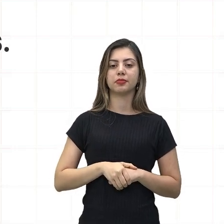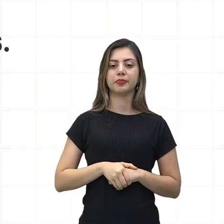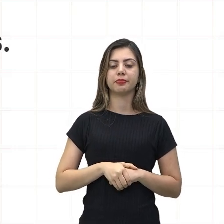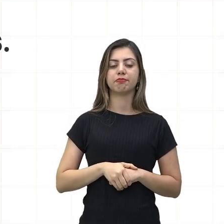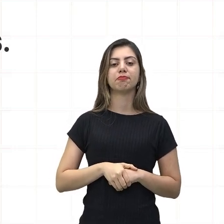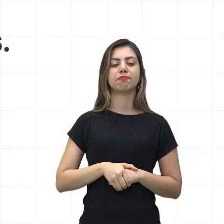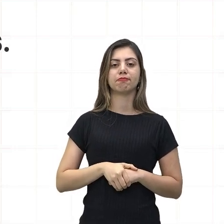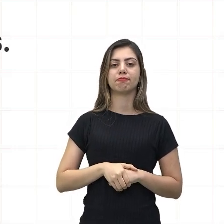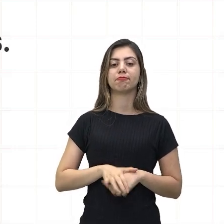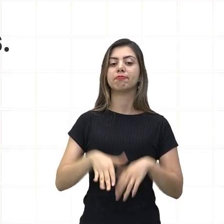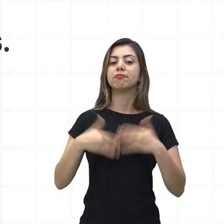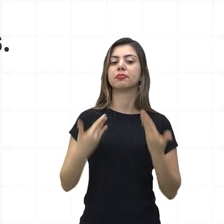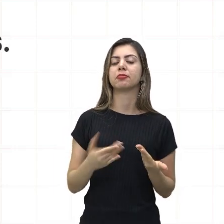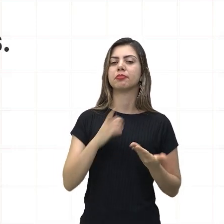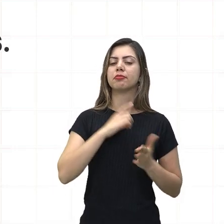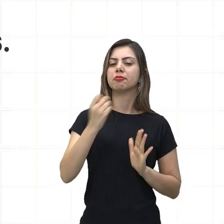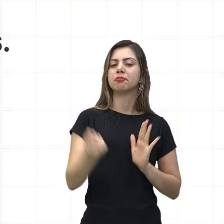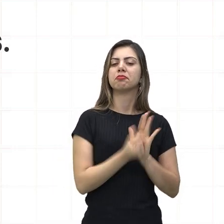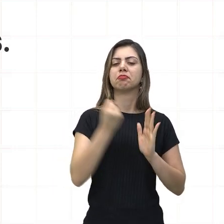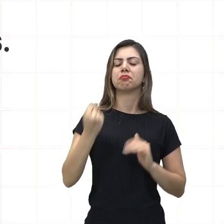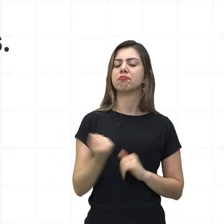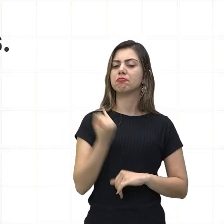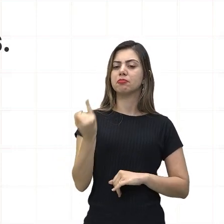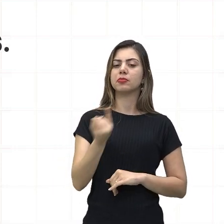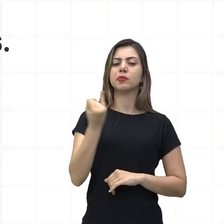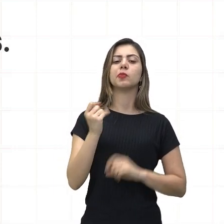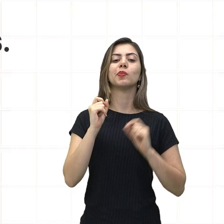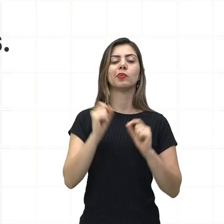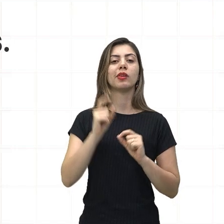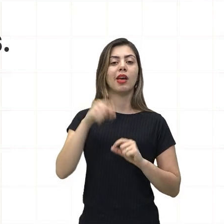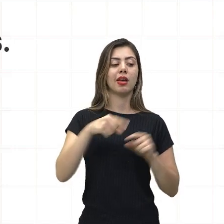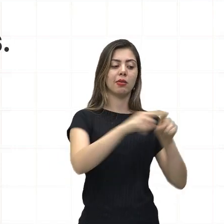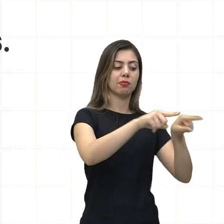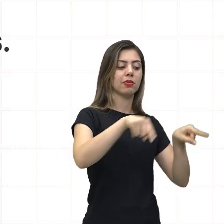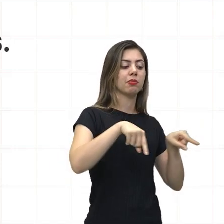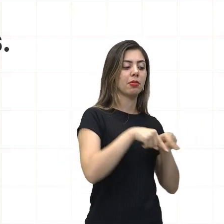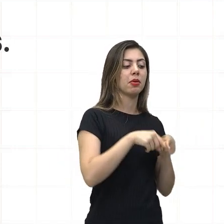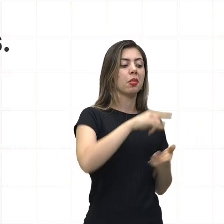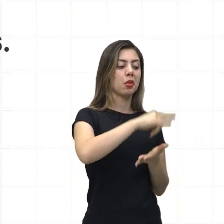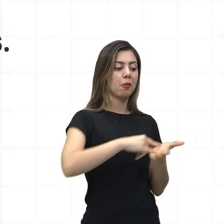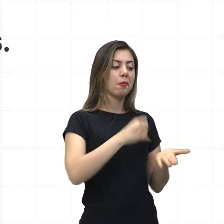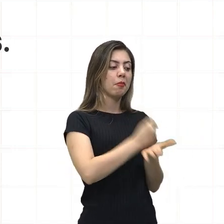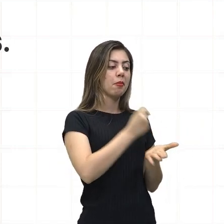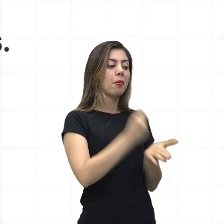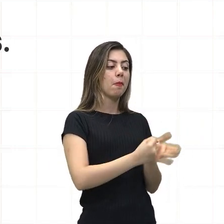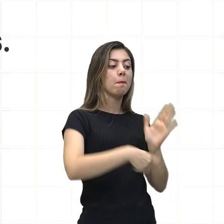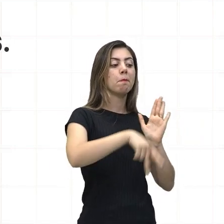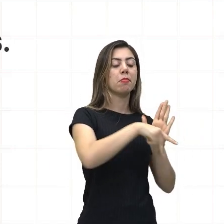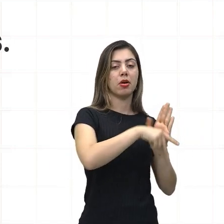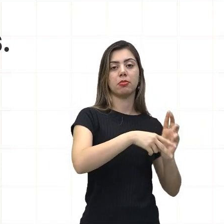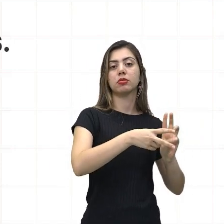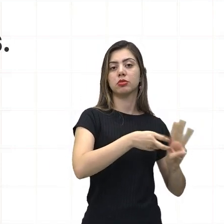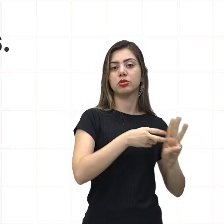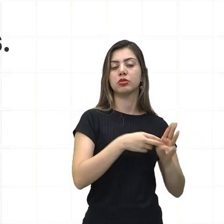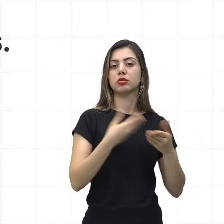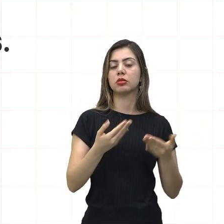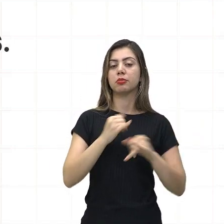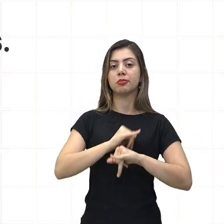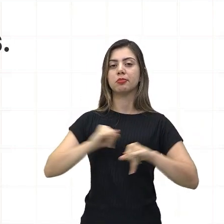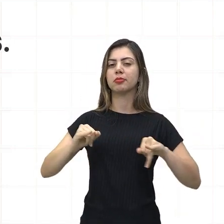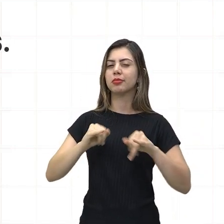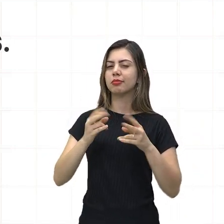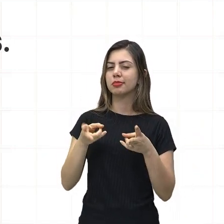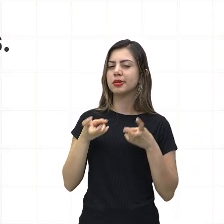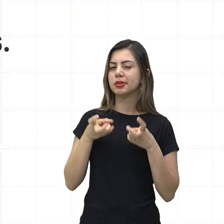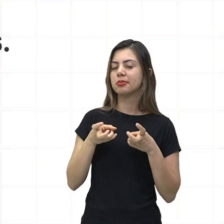1988. Um dos marcos mais importantes foi a demarcação de terras indígenas. Prestem atenção,